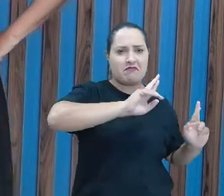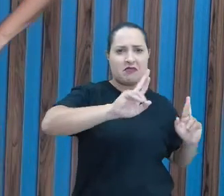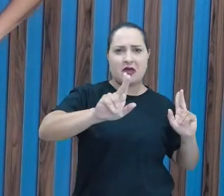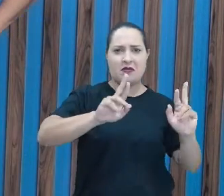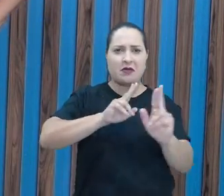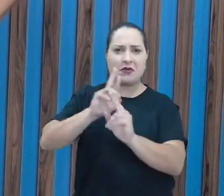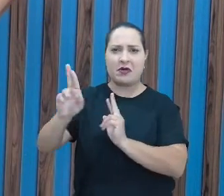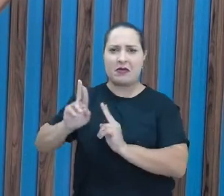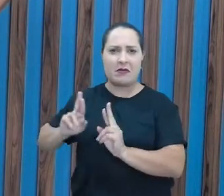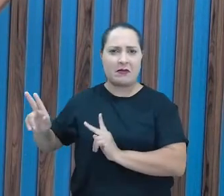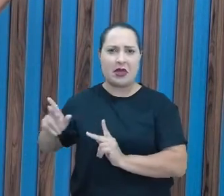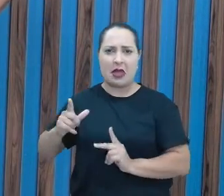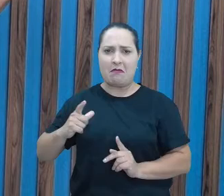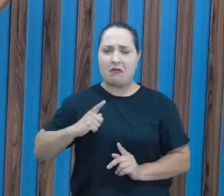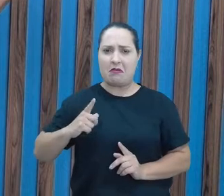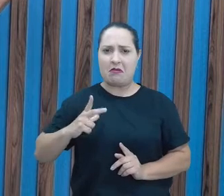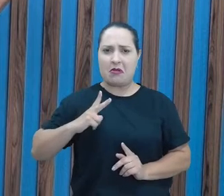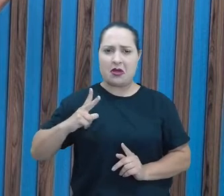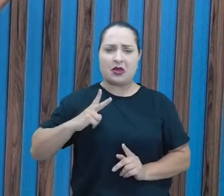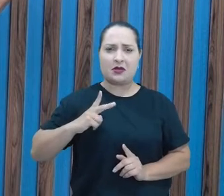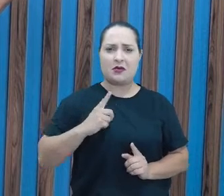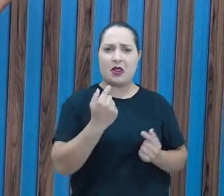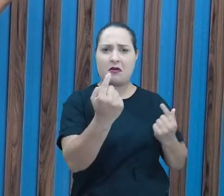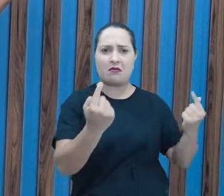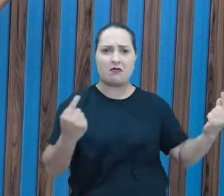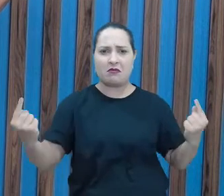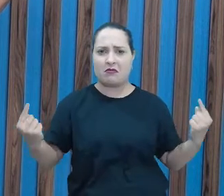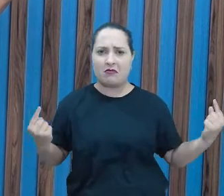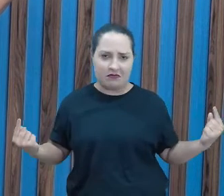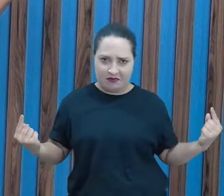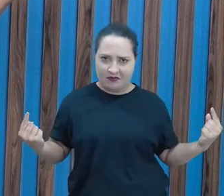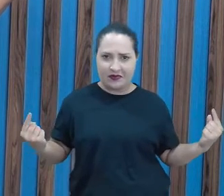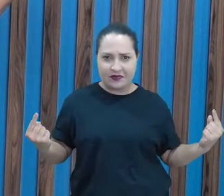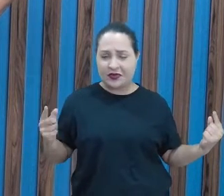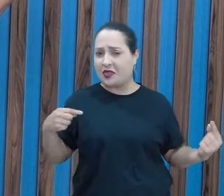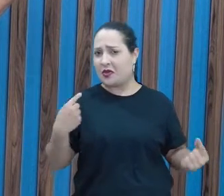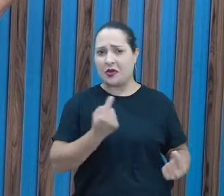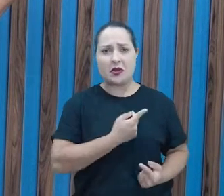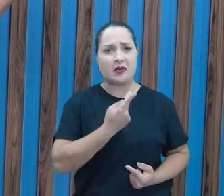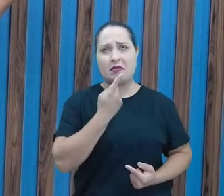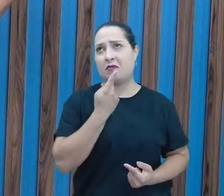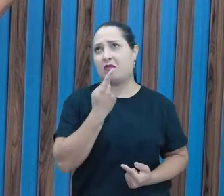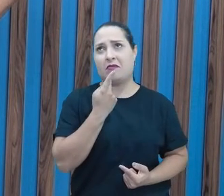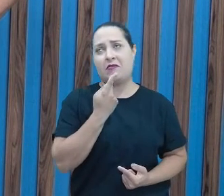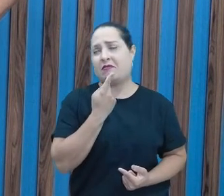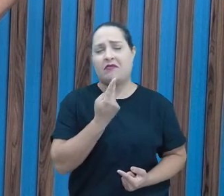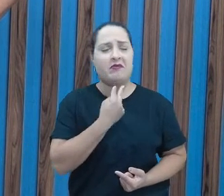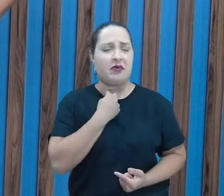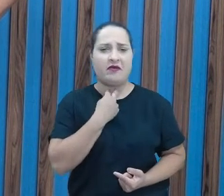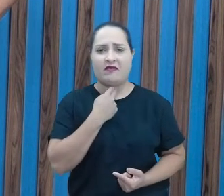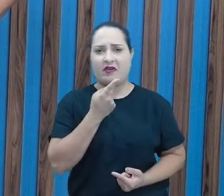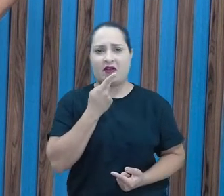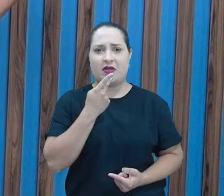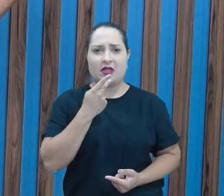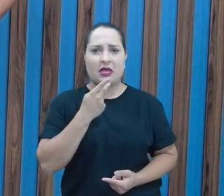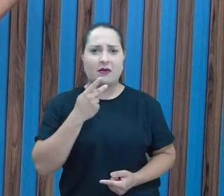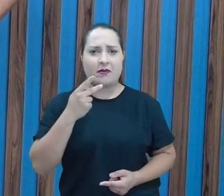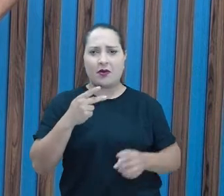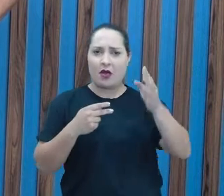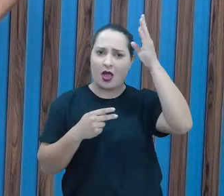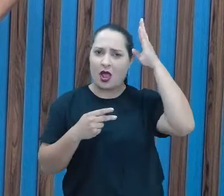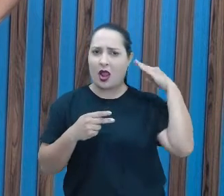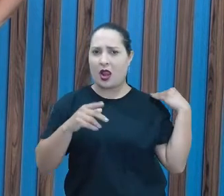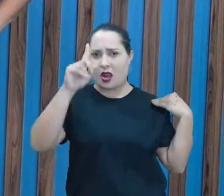muito particulares. Então, não dá pra gente dizer, por exemplo, que toda loira é burra. E esse